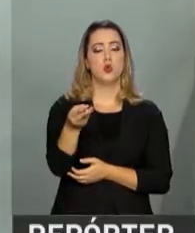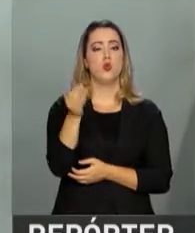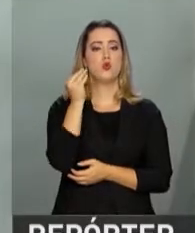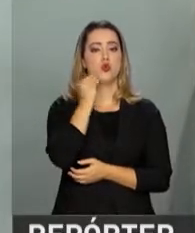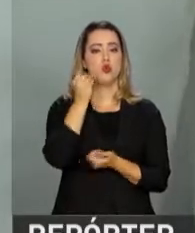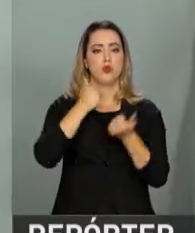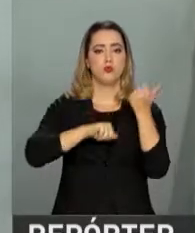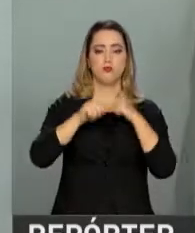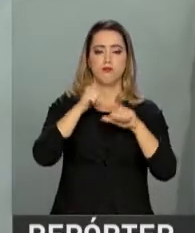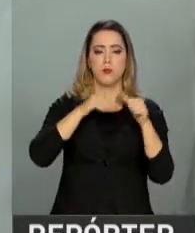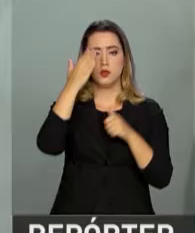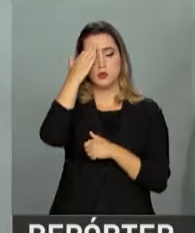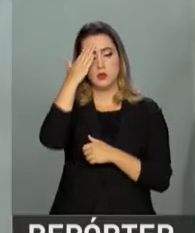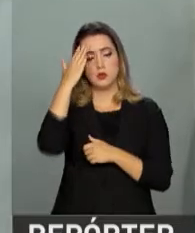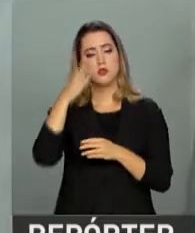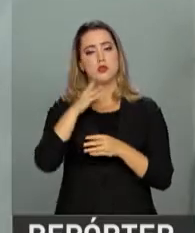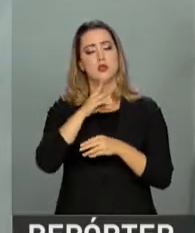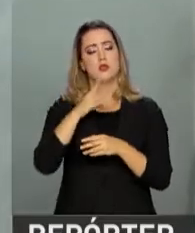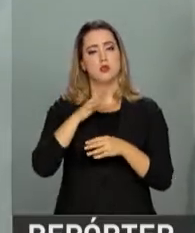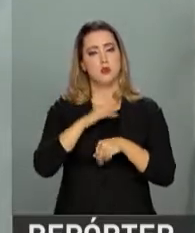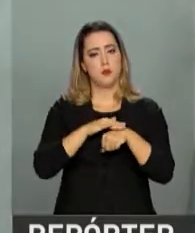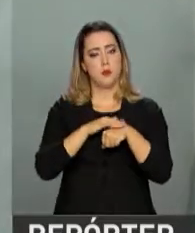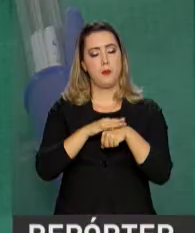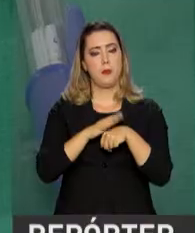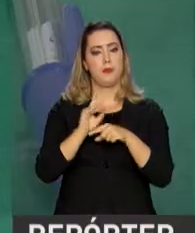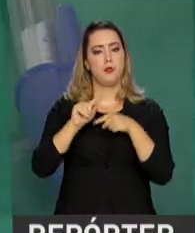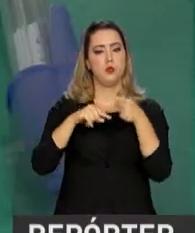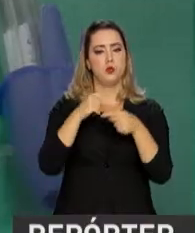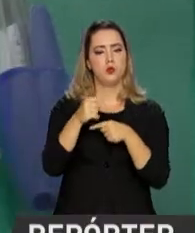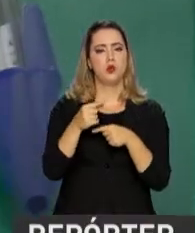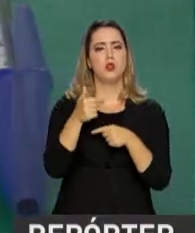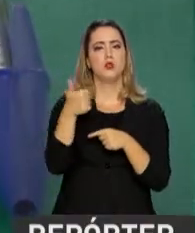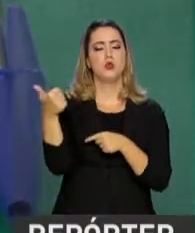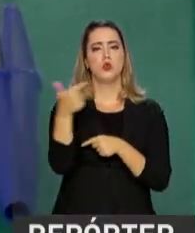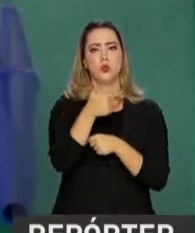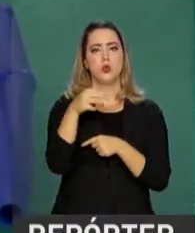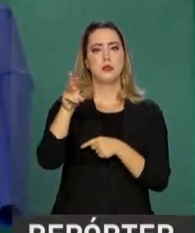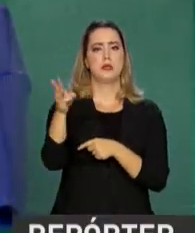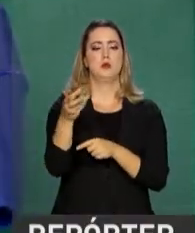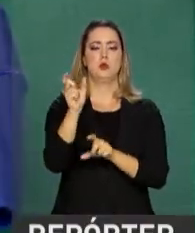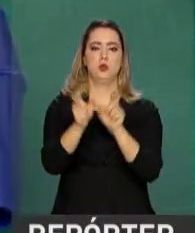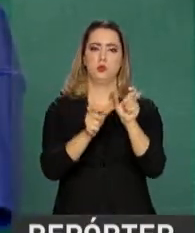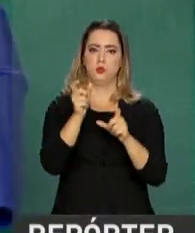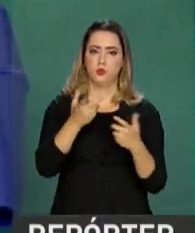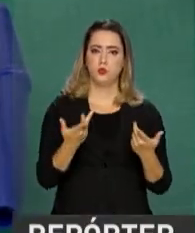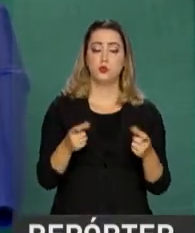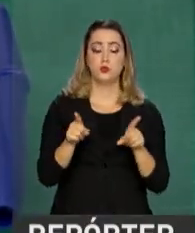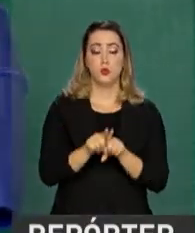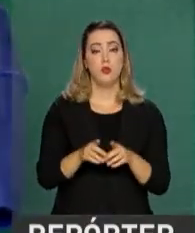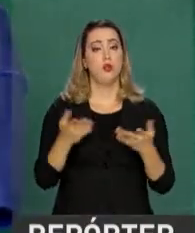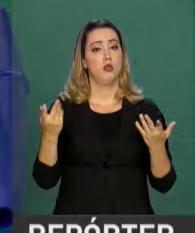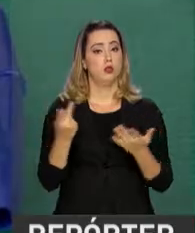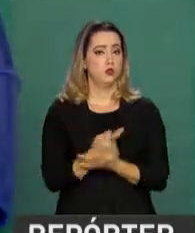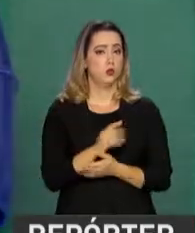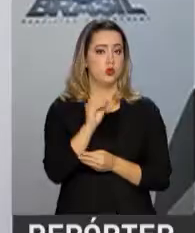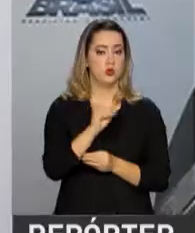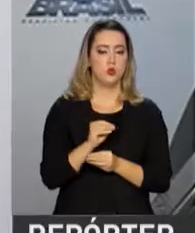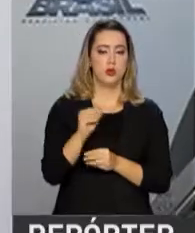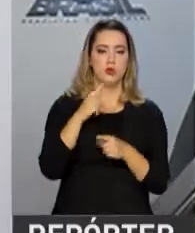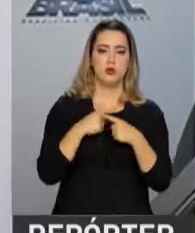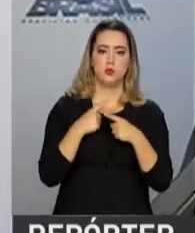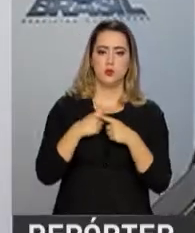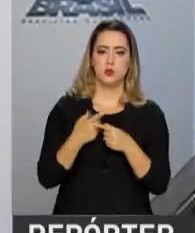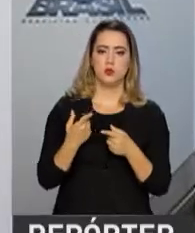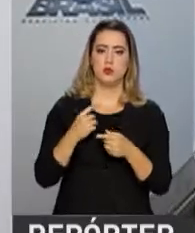E no ano que vem serão mais 12 milhões. O aumento da oferta de tratamento para todos será possível, segundo Ricardo Barros,